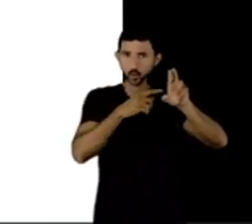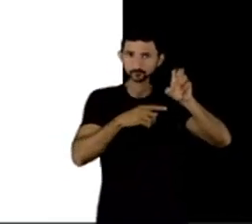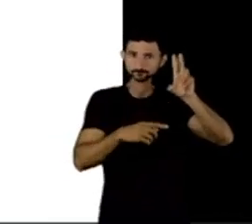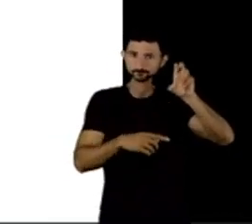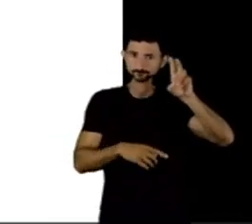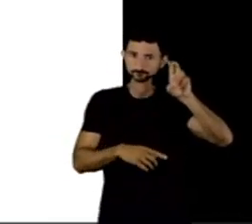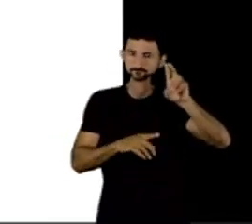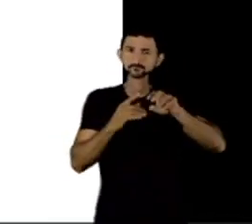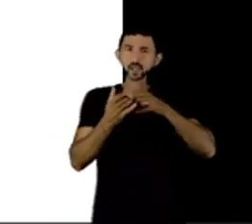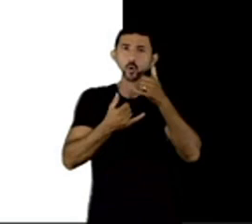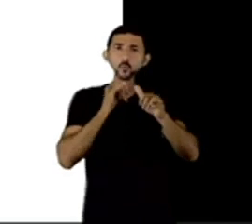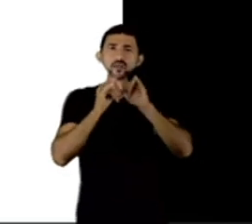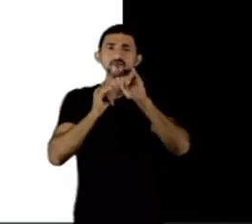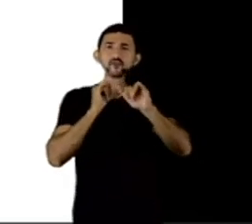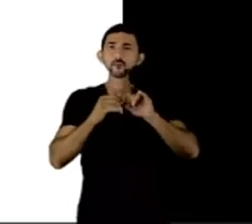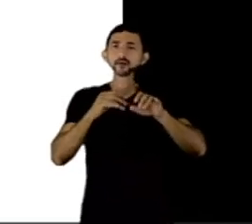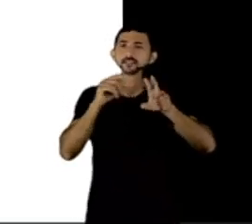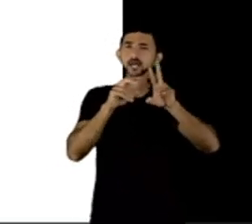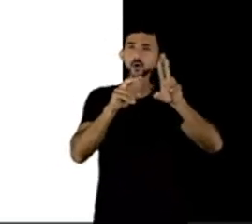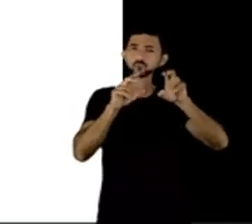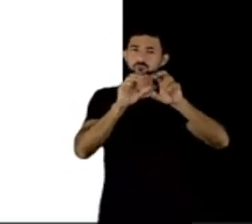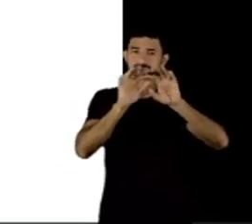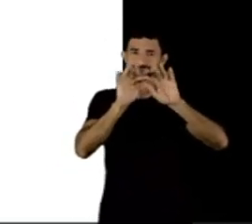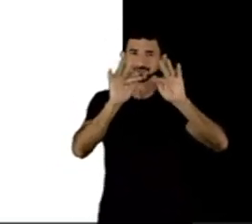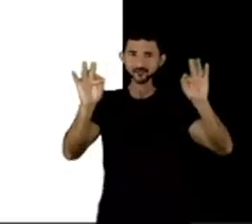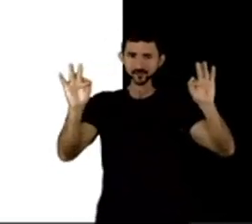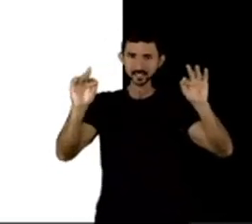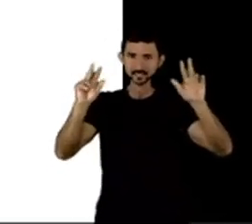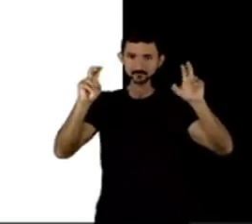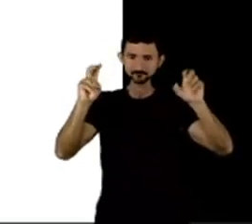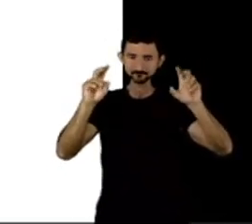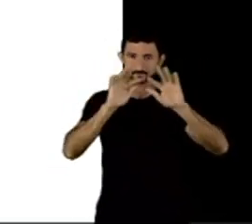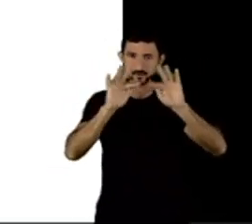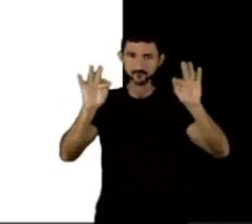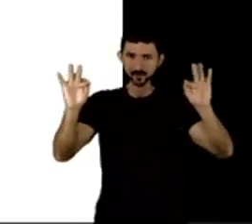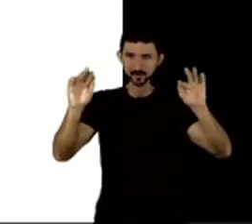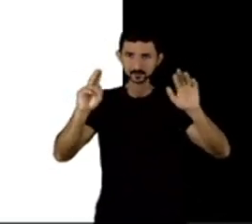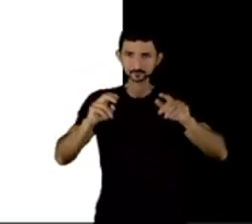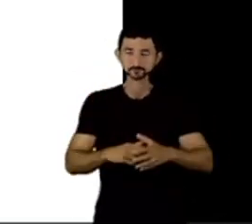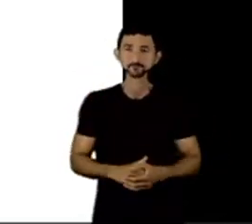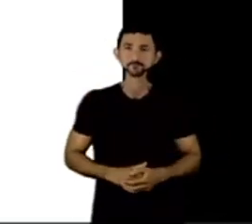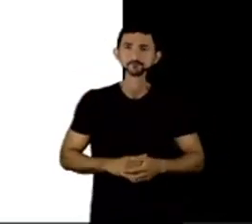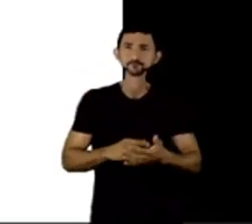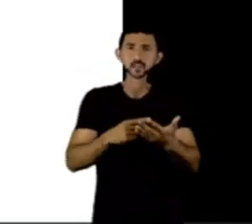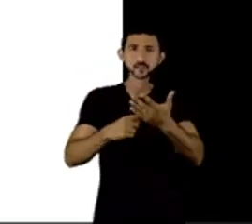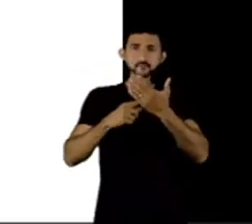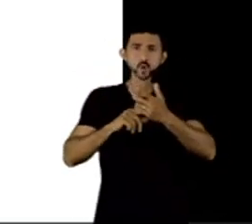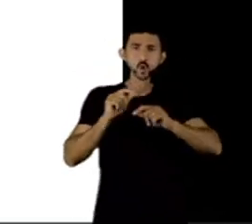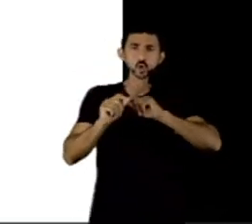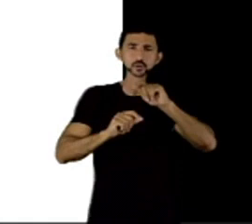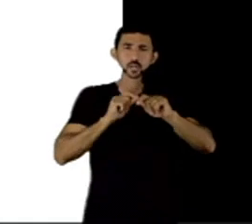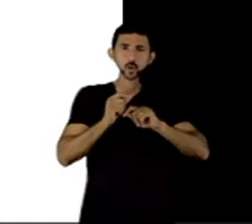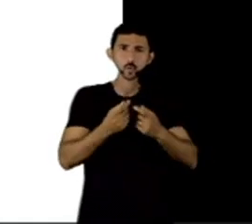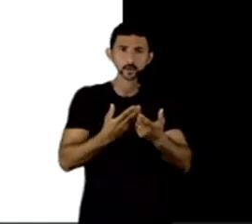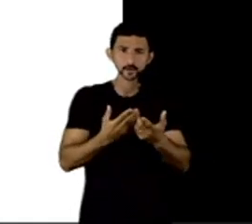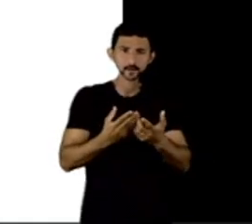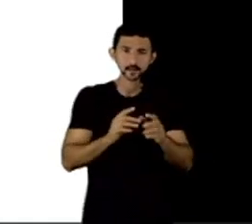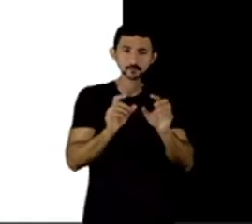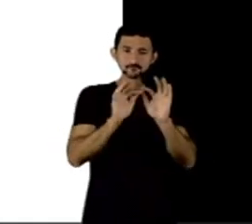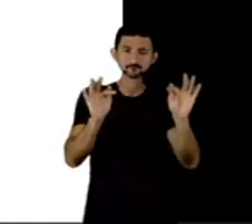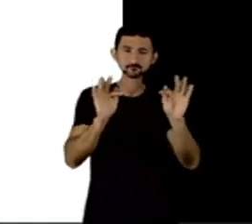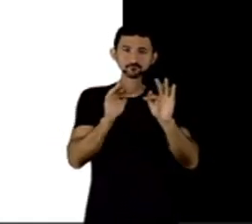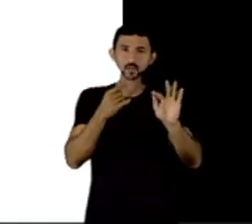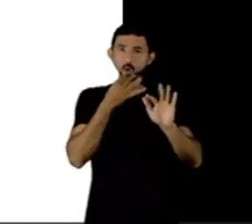algumas informações nesse trechinho aqui que mostram para mim que essa